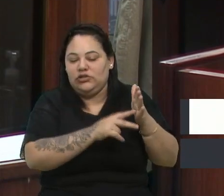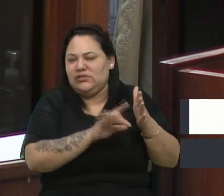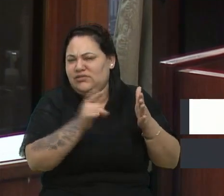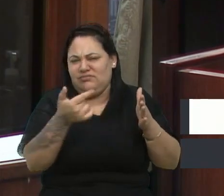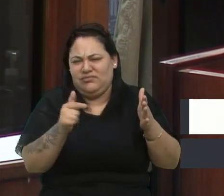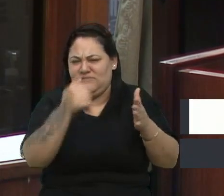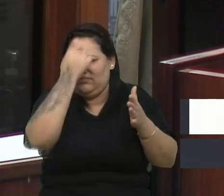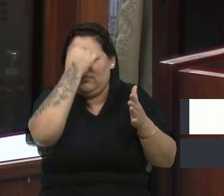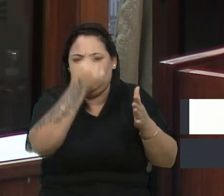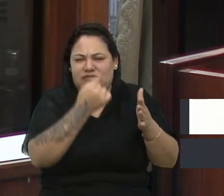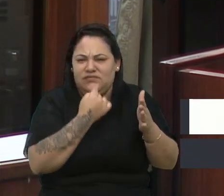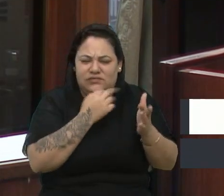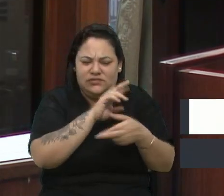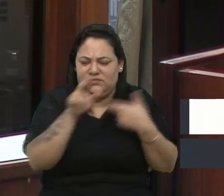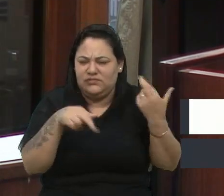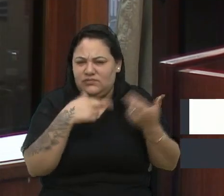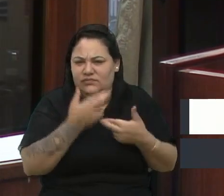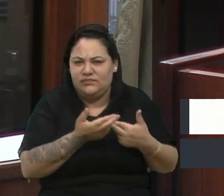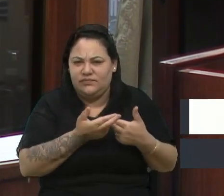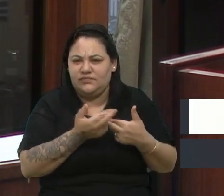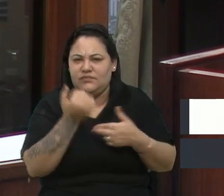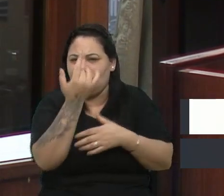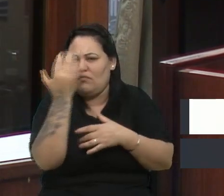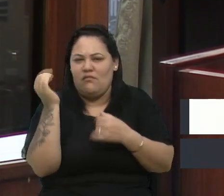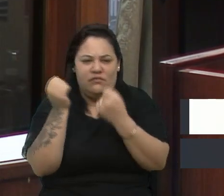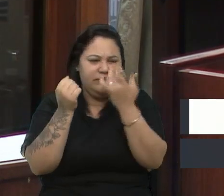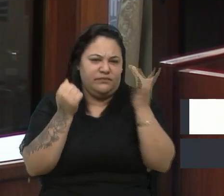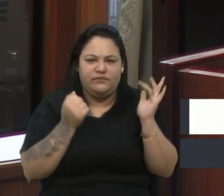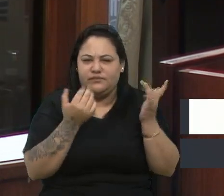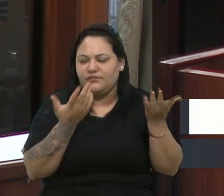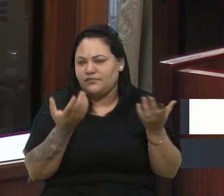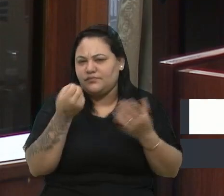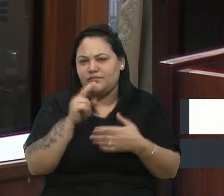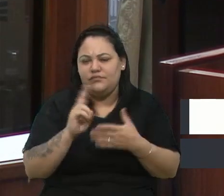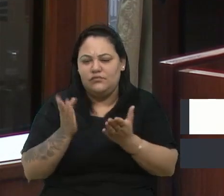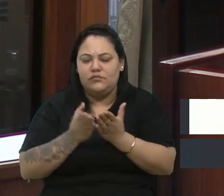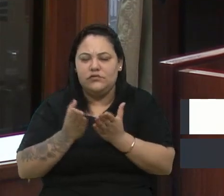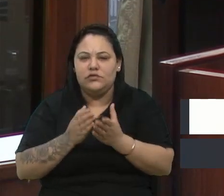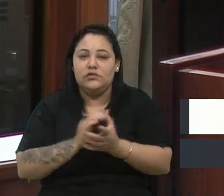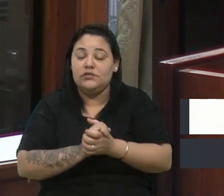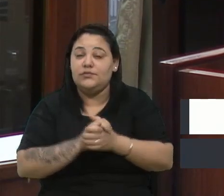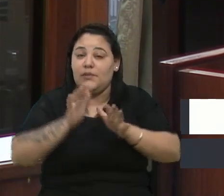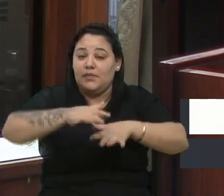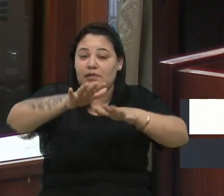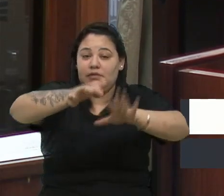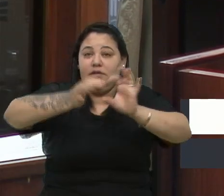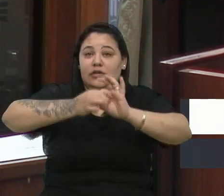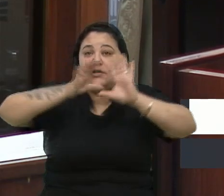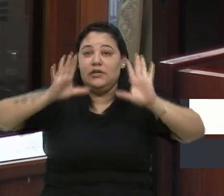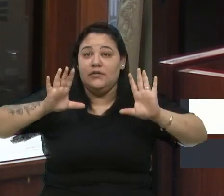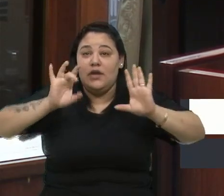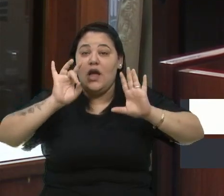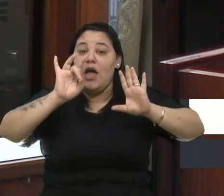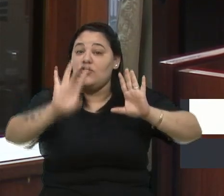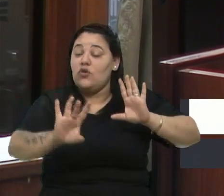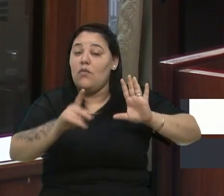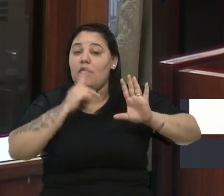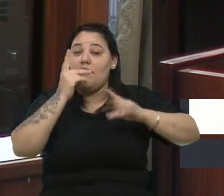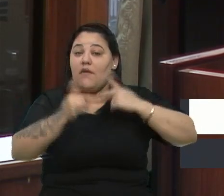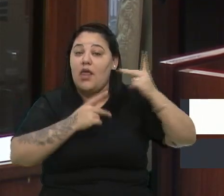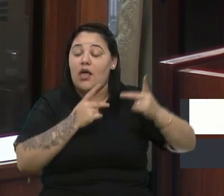caráter específico de atos ecológicos ou estudantis. A parada se mobiliza para questionar